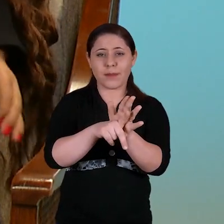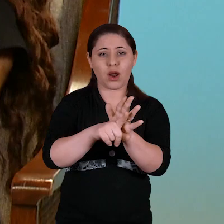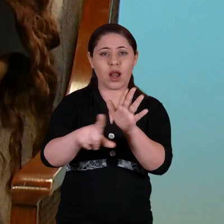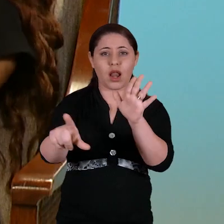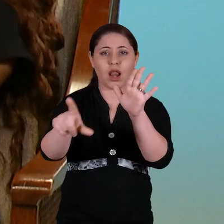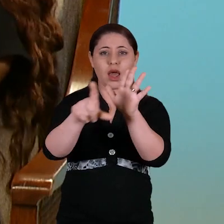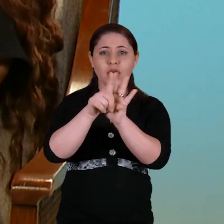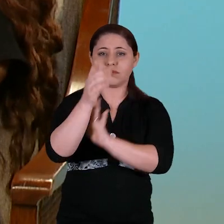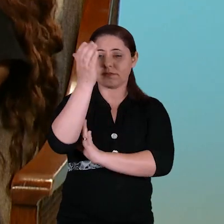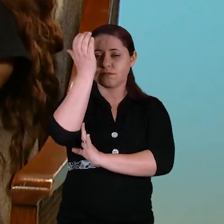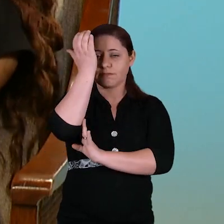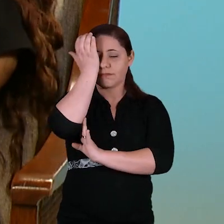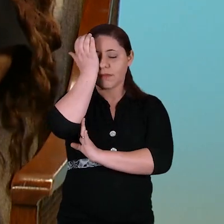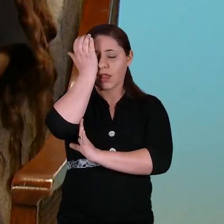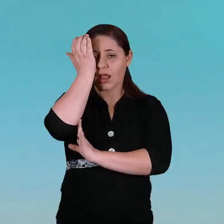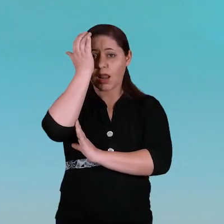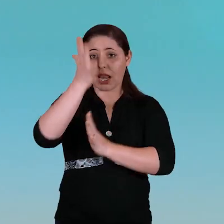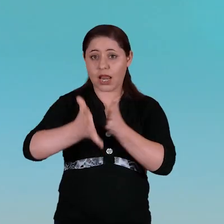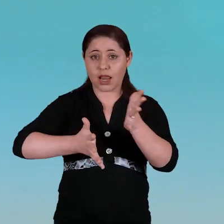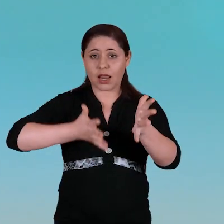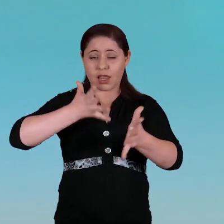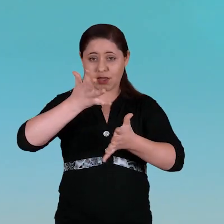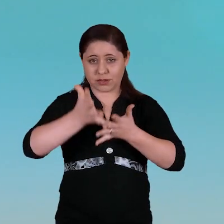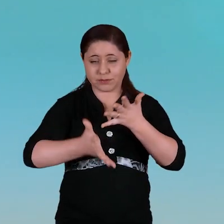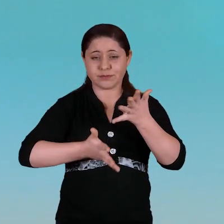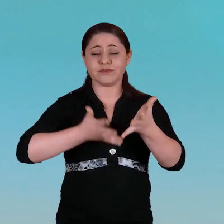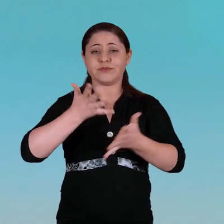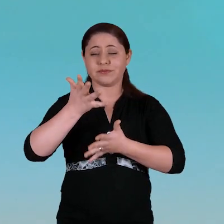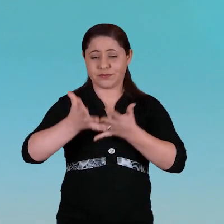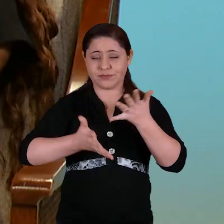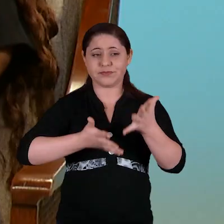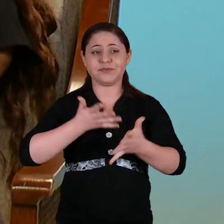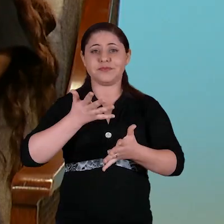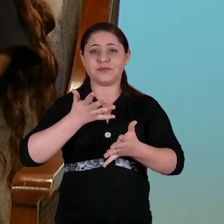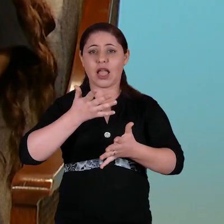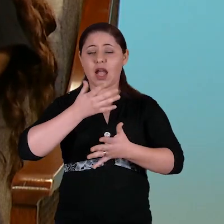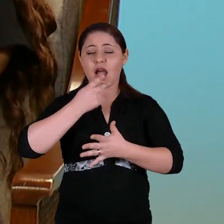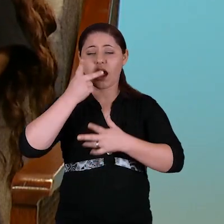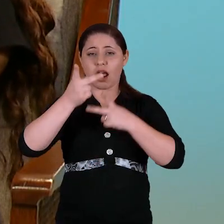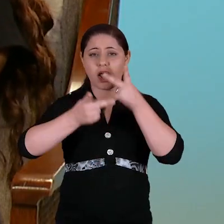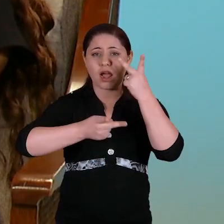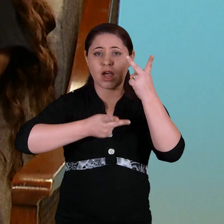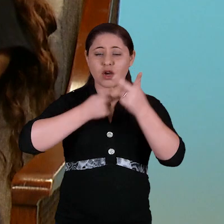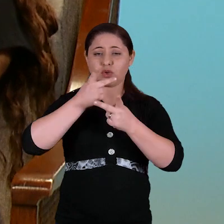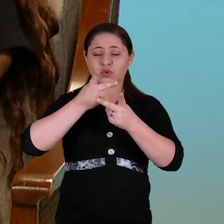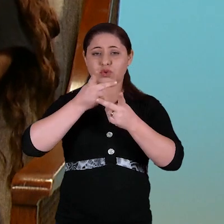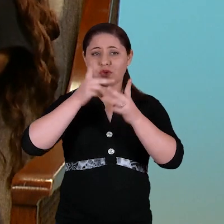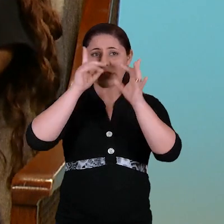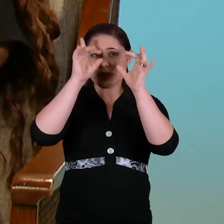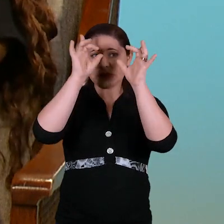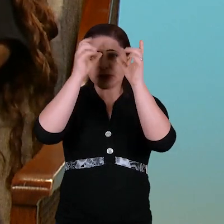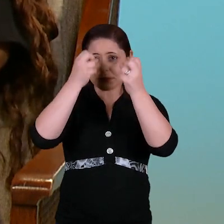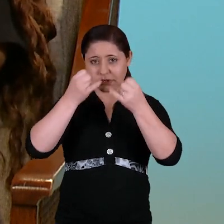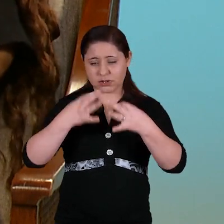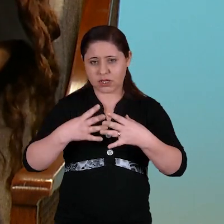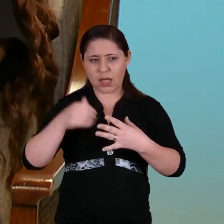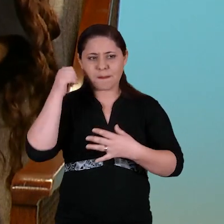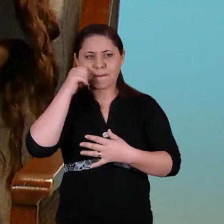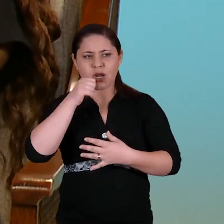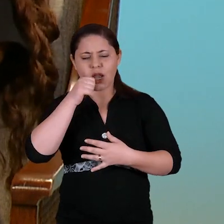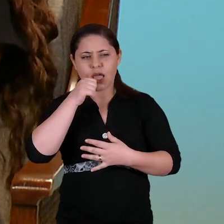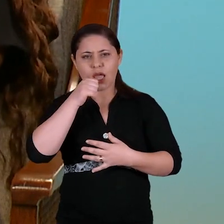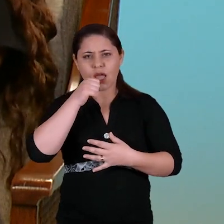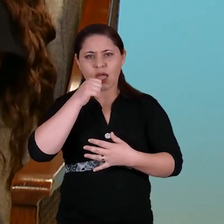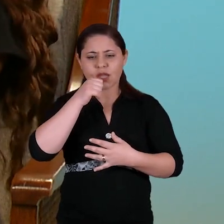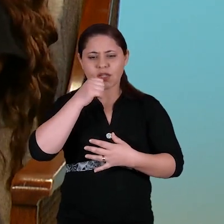libras e em audiodescrição. E isso é muito importante, assim. Então, se você é uma mulher com deficiência que vive uma situação plena, uma